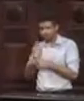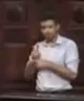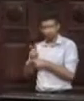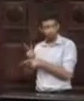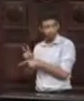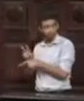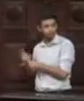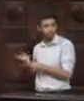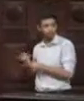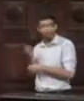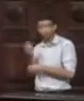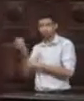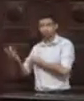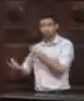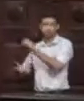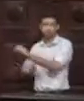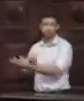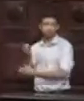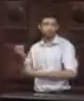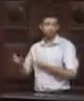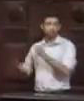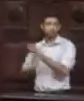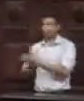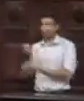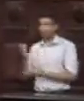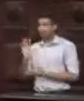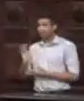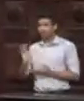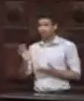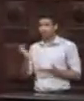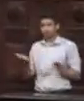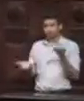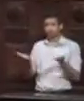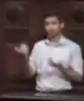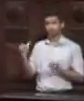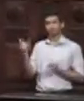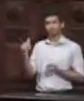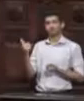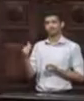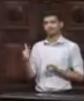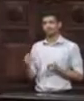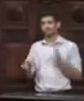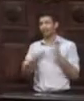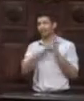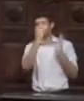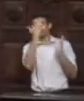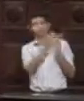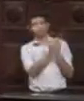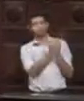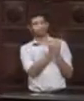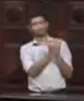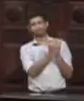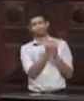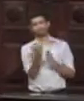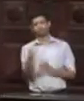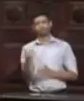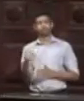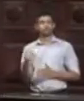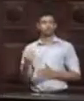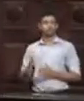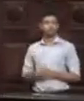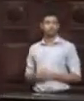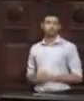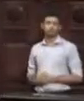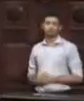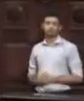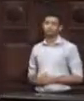e aí, sem nenhum controle, desrespeitando aquilo que é regra